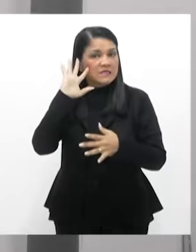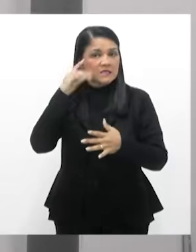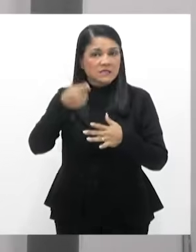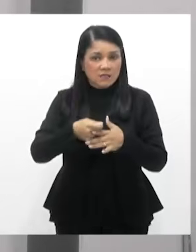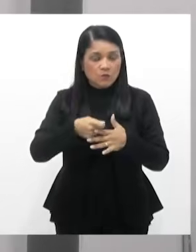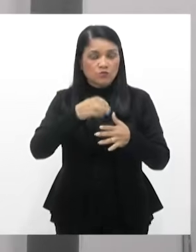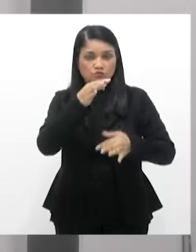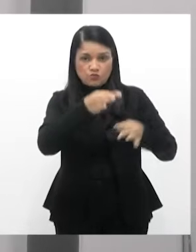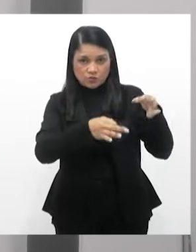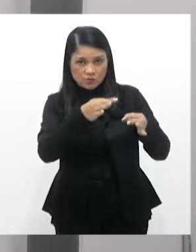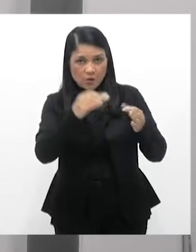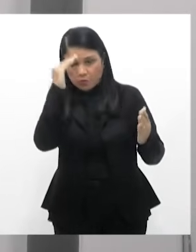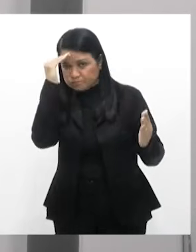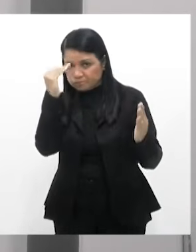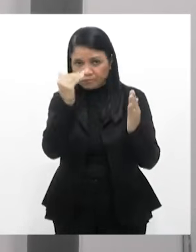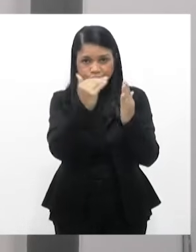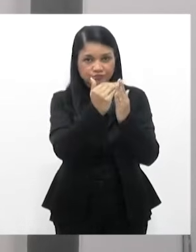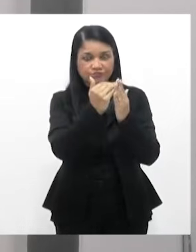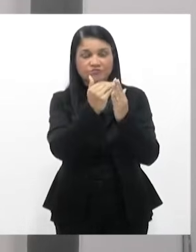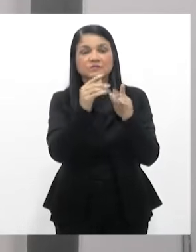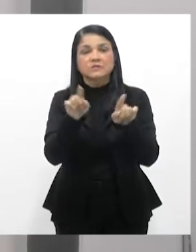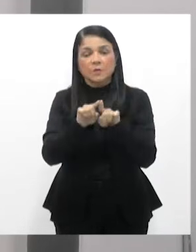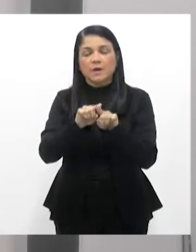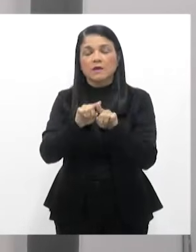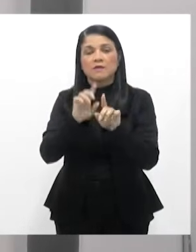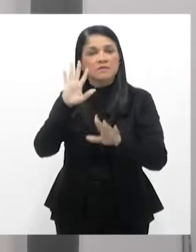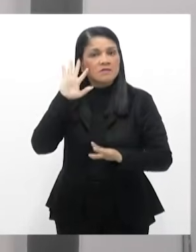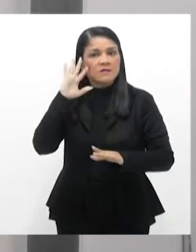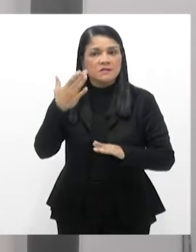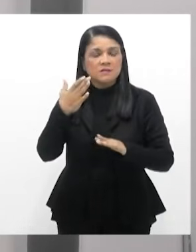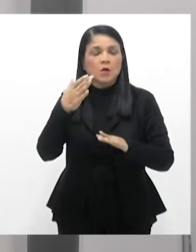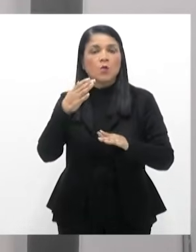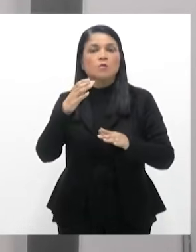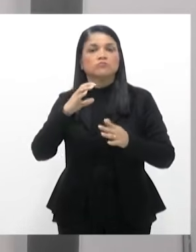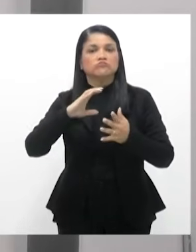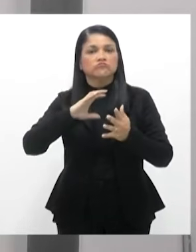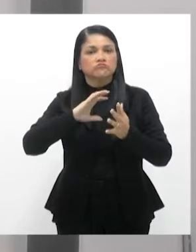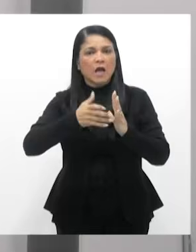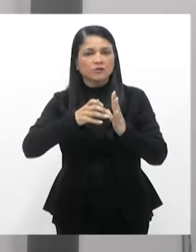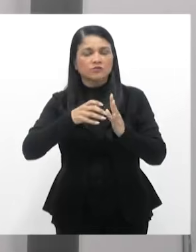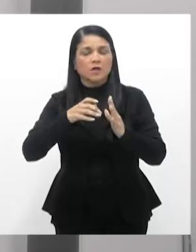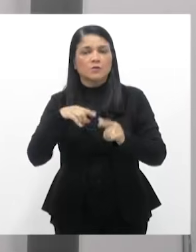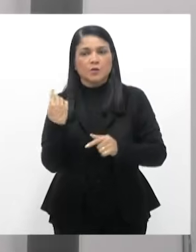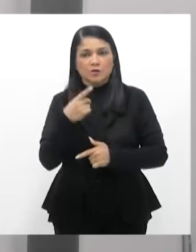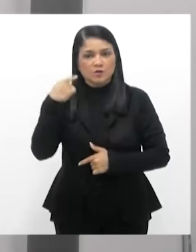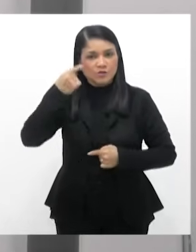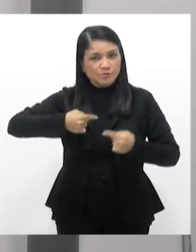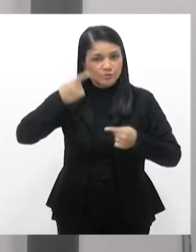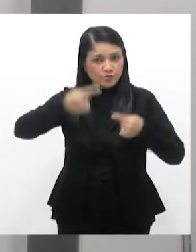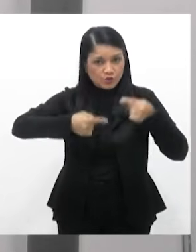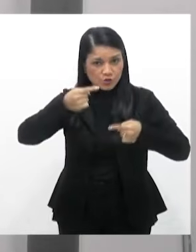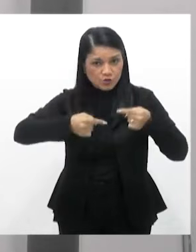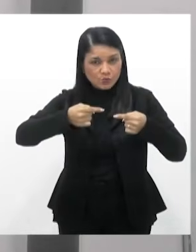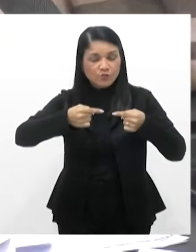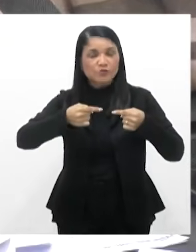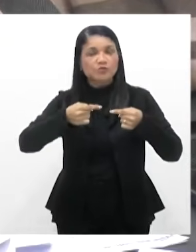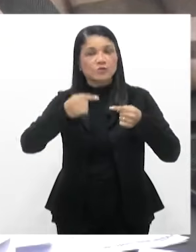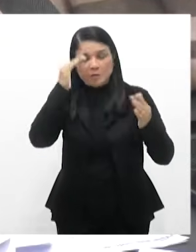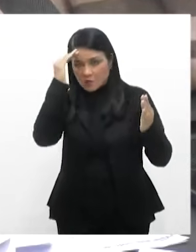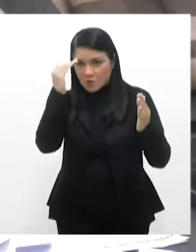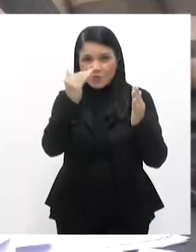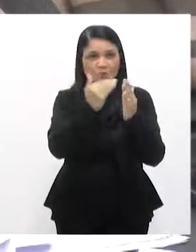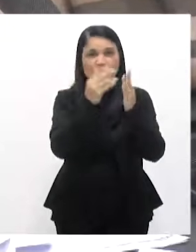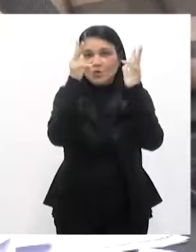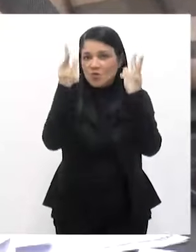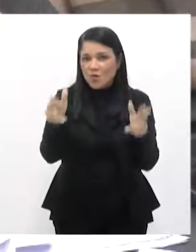judiciais se cumprem, decisões partidárias, sobretudo para nós políticos, se cumprem. Vossa Excelência é líder. Concordo com Vossa